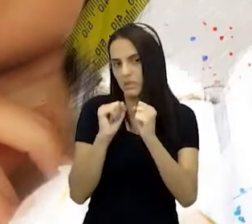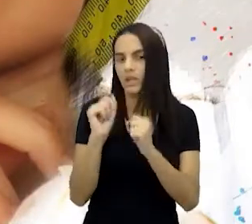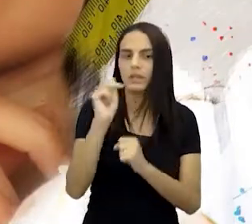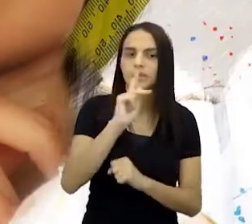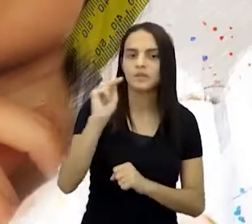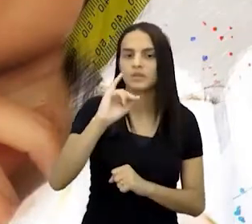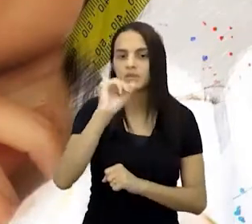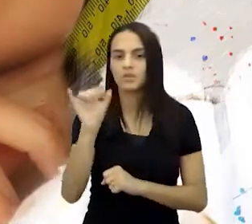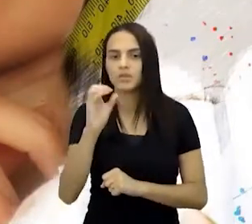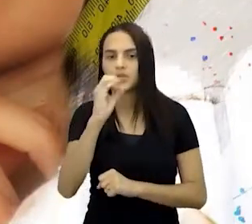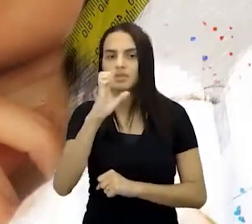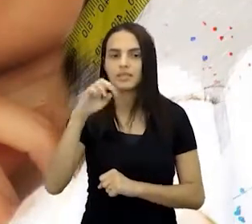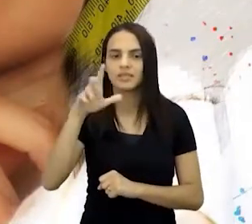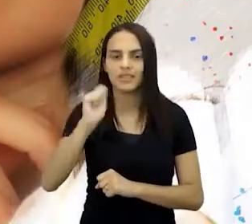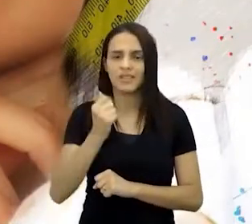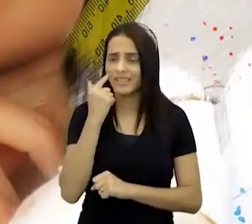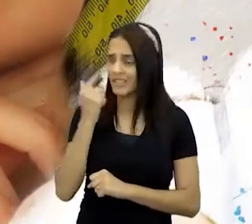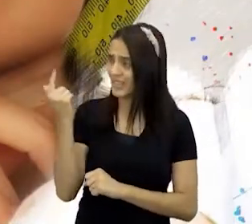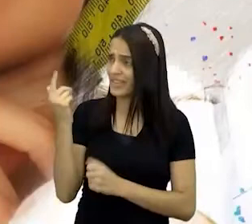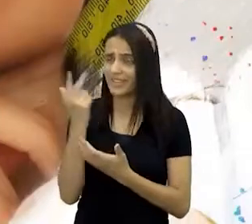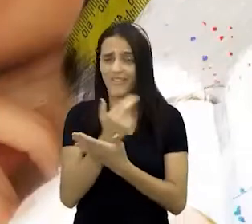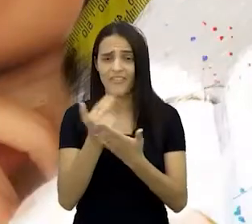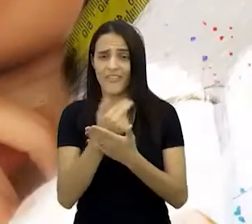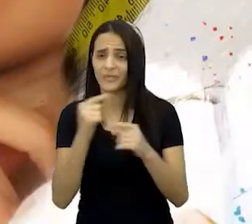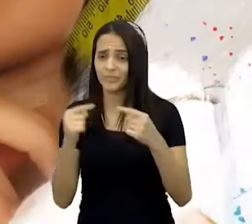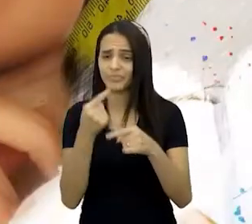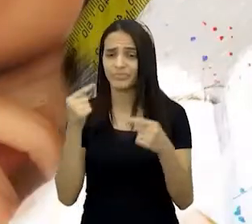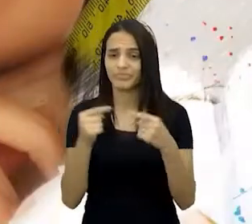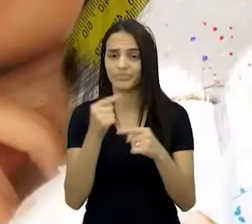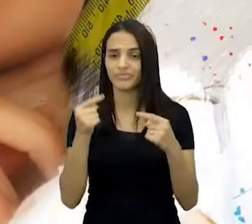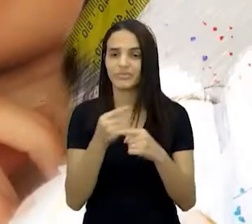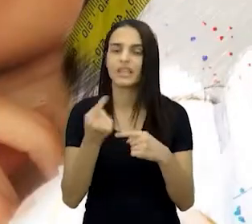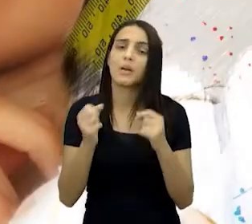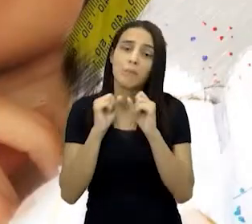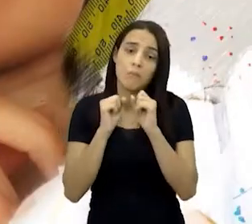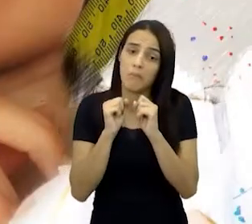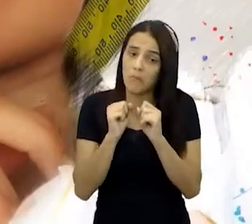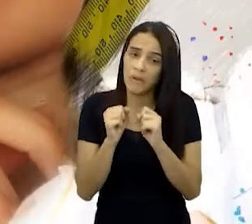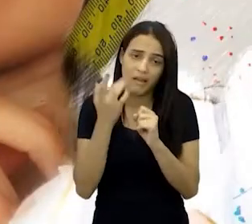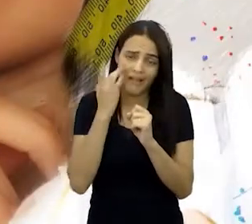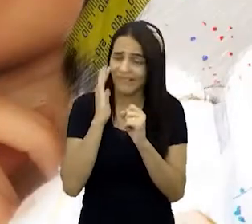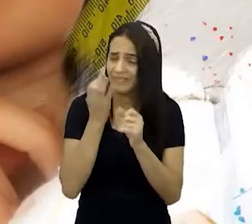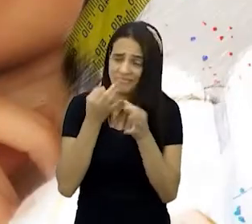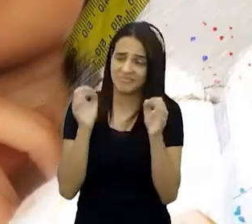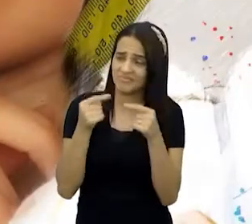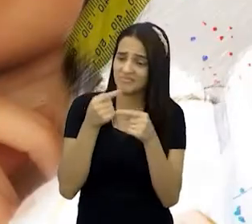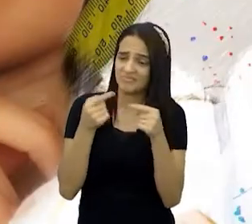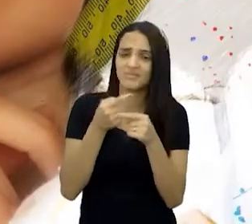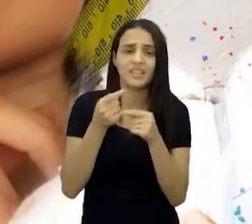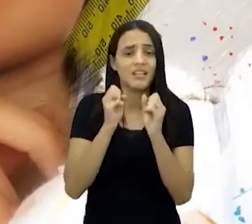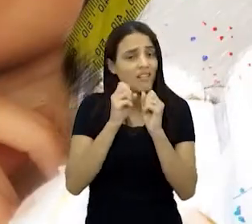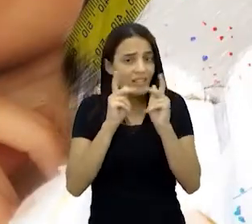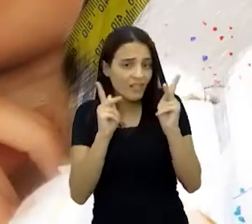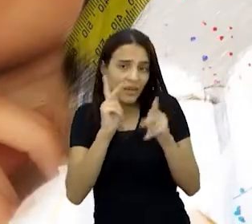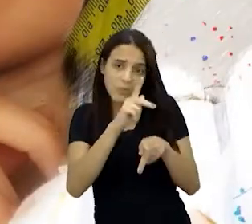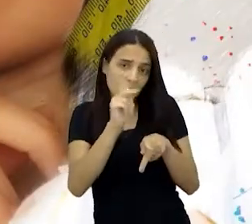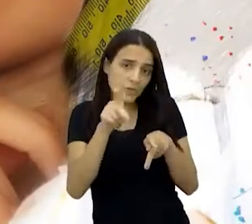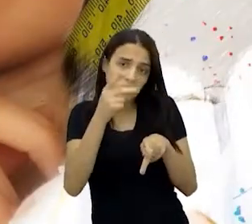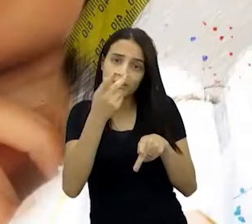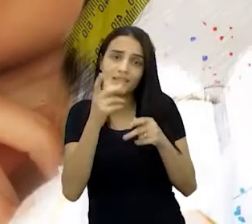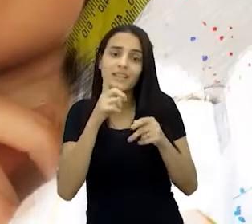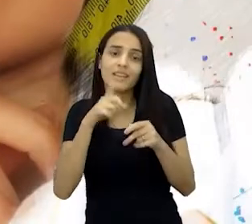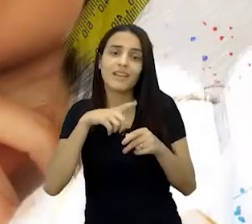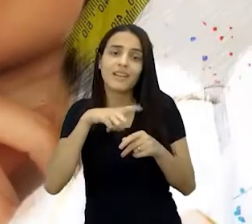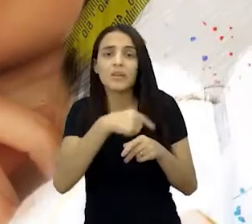viajou. Não tem nada a ver essa imagem aqui que ele trouxe com o componente. Não achei nada a ver. E tudo bem, porque talvez o professor ele tenha